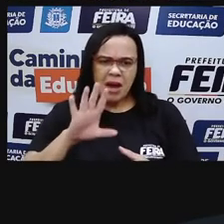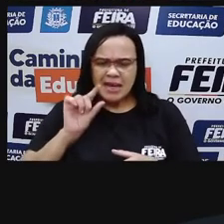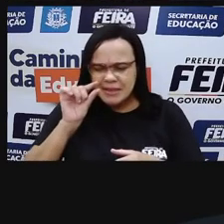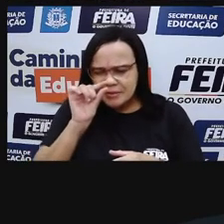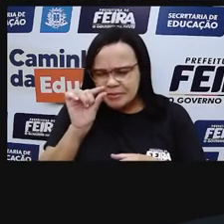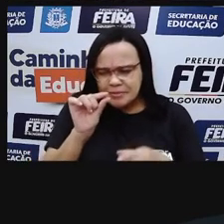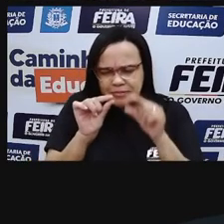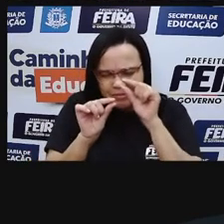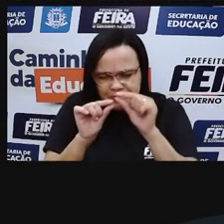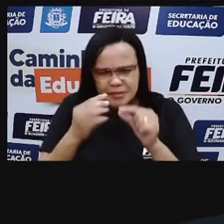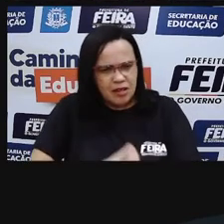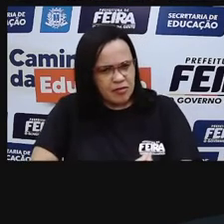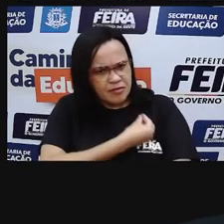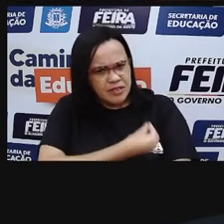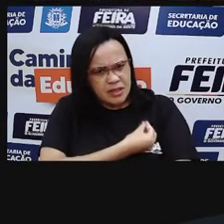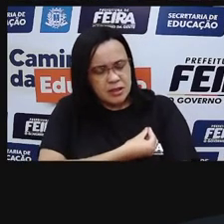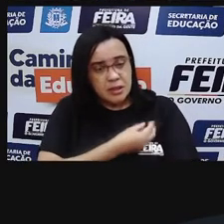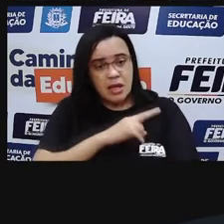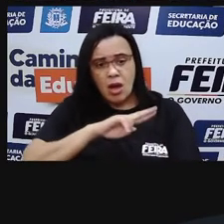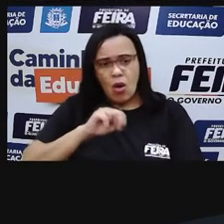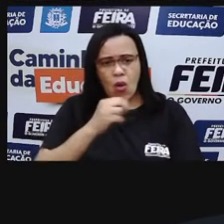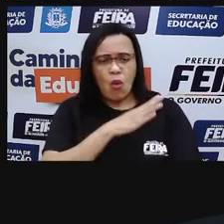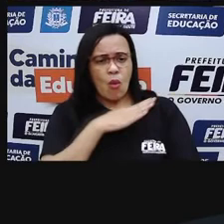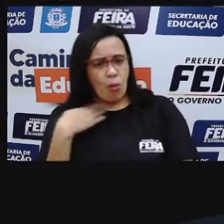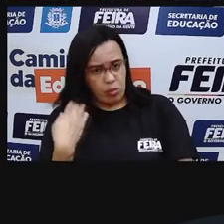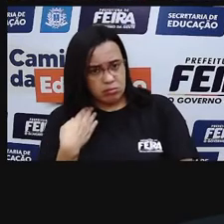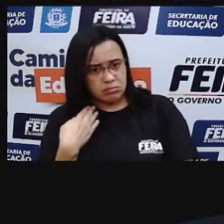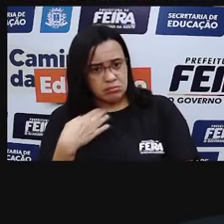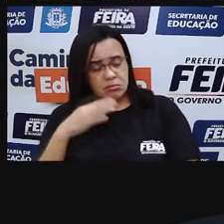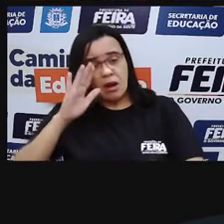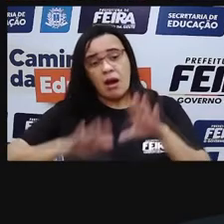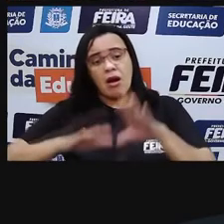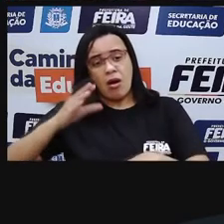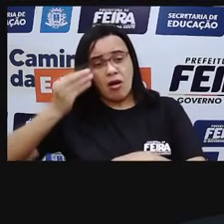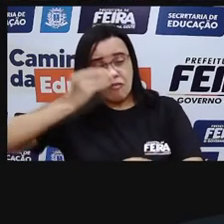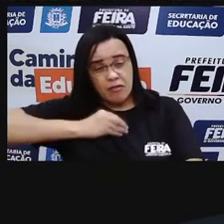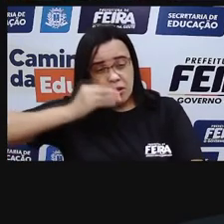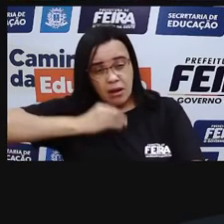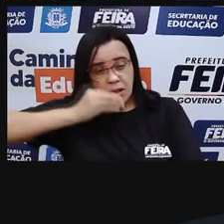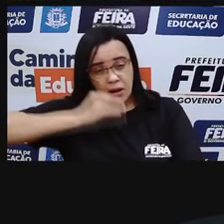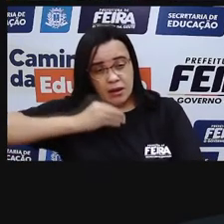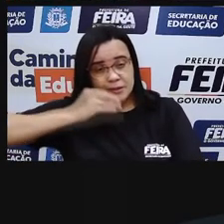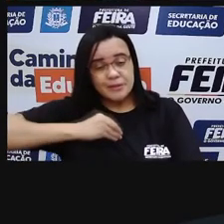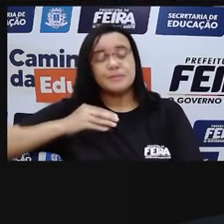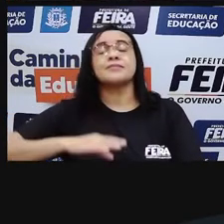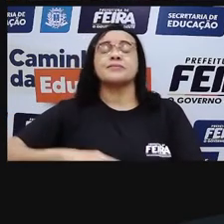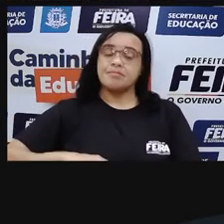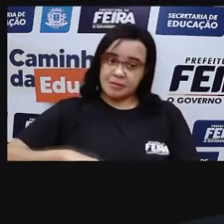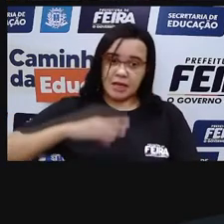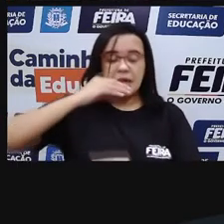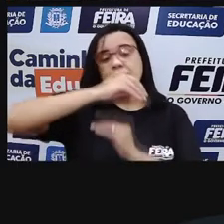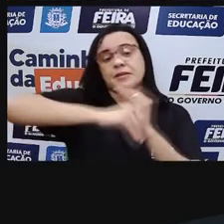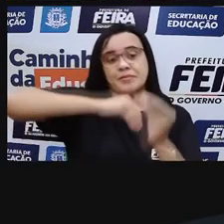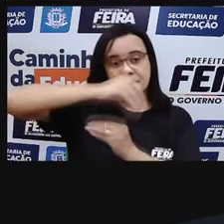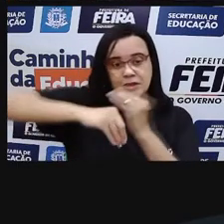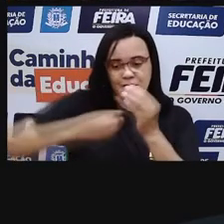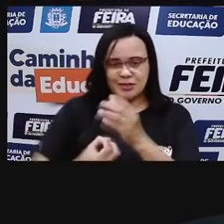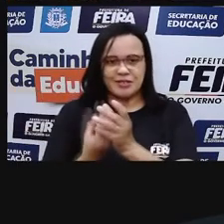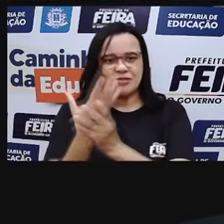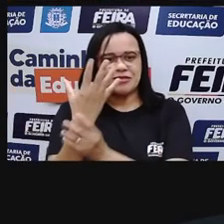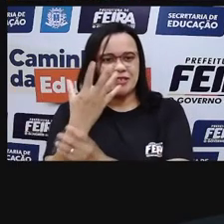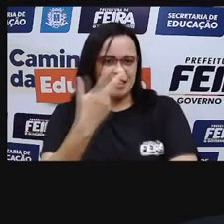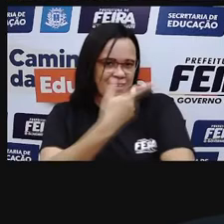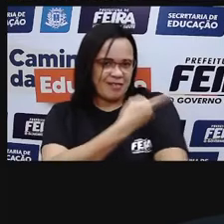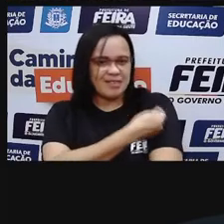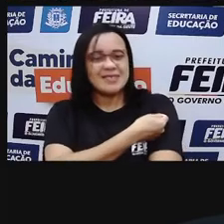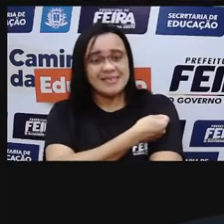ou enfraquecidos, ou às vezes nem é o micro-organismo. Às vezes é a proteína, o antígeno, que ele produz. E